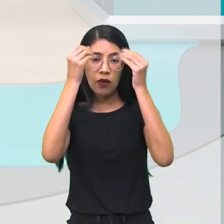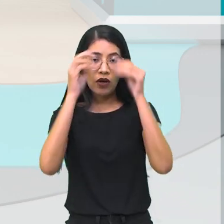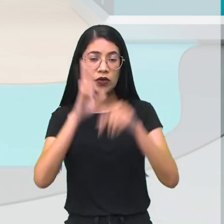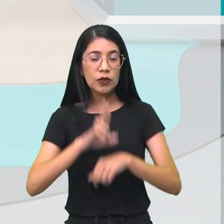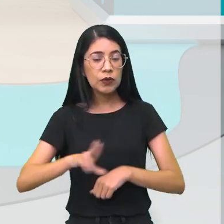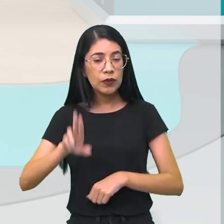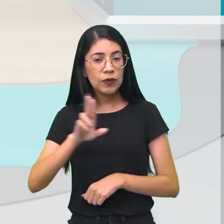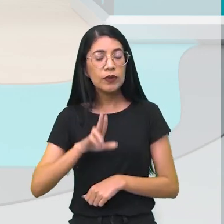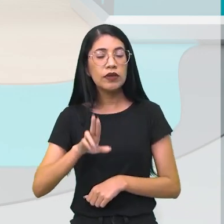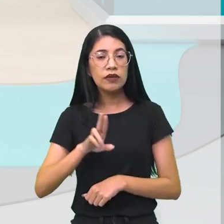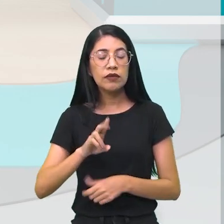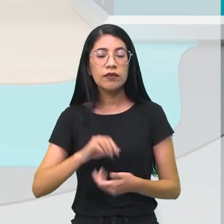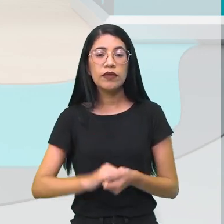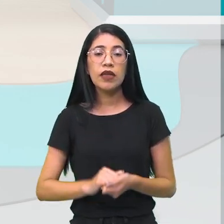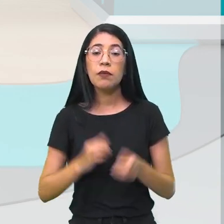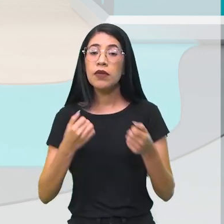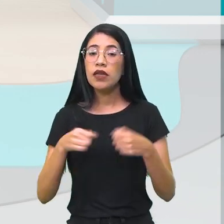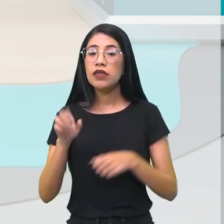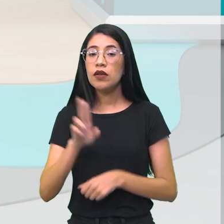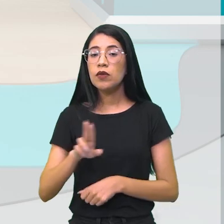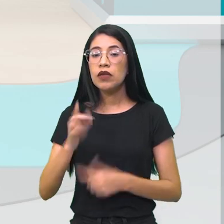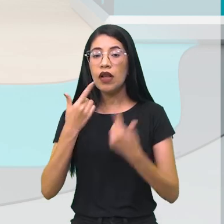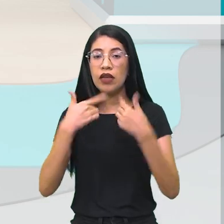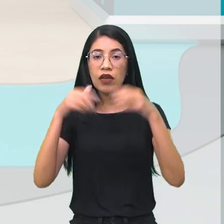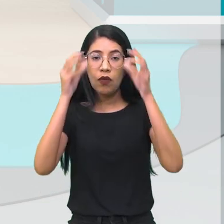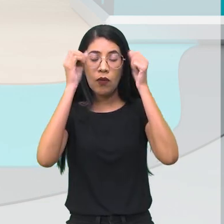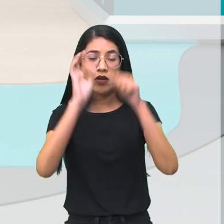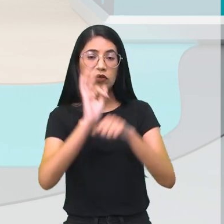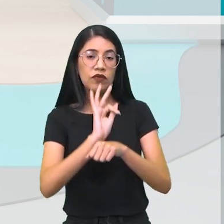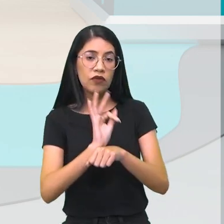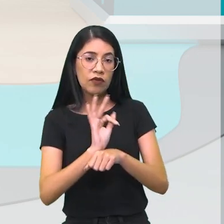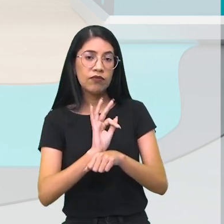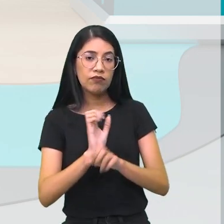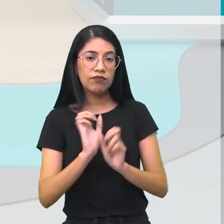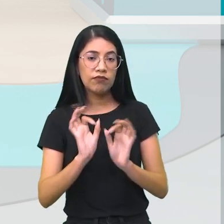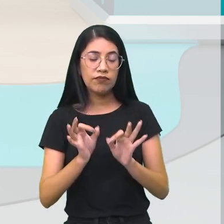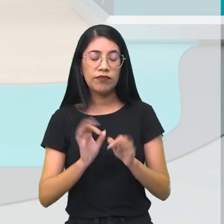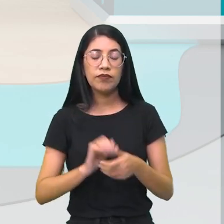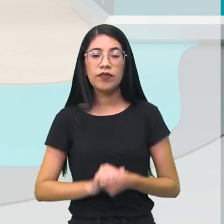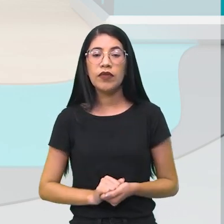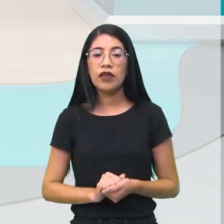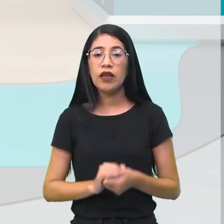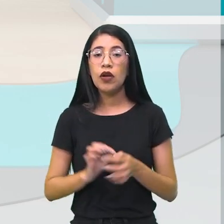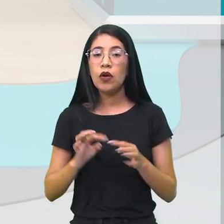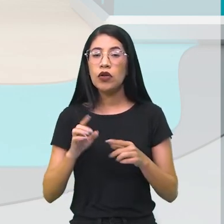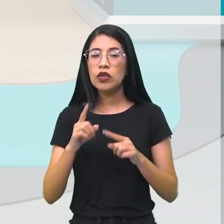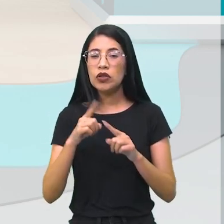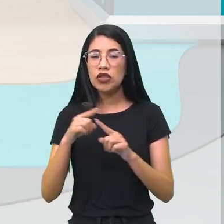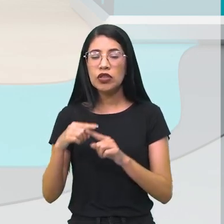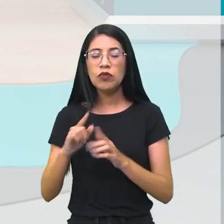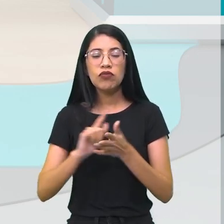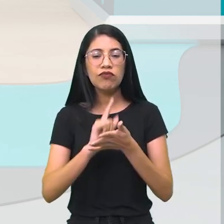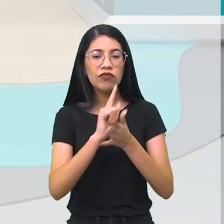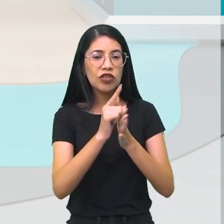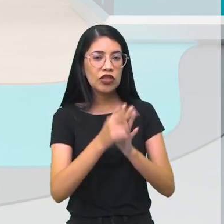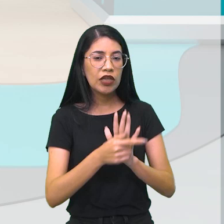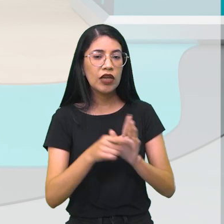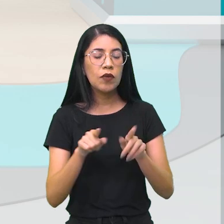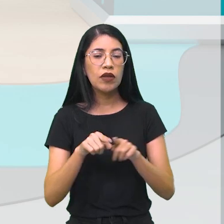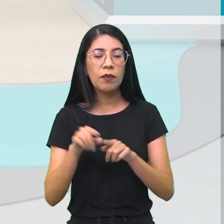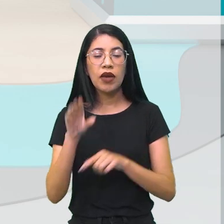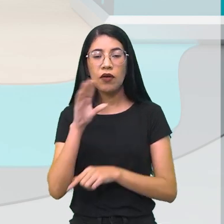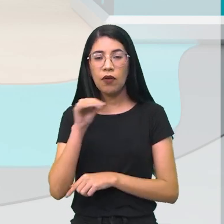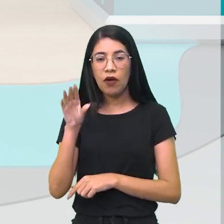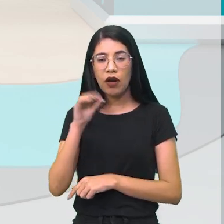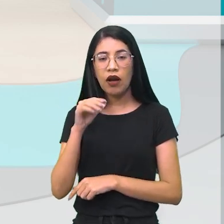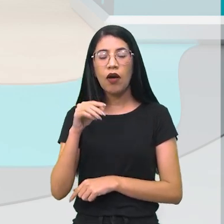Vocês sabem que a gente deve usar o quê? A linguagem formal, exatamente. Todo tipo de gênero, né, oral